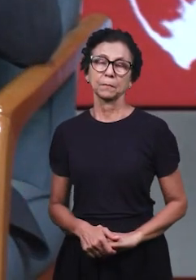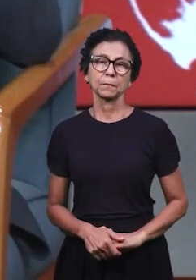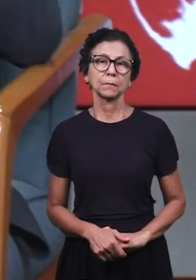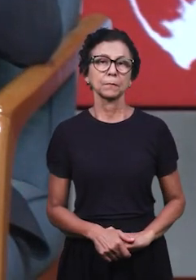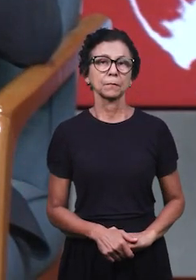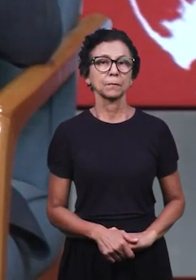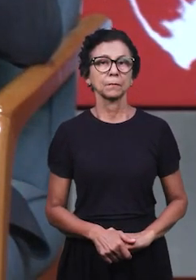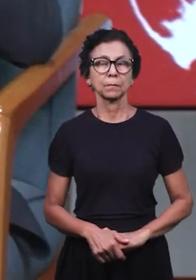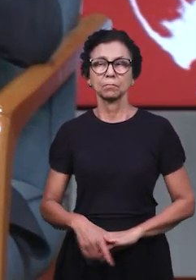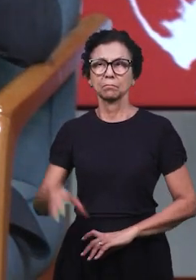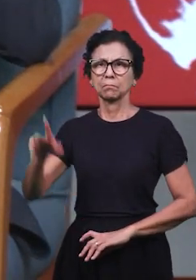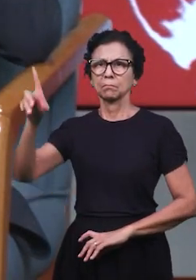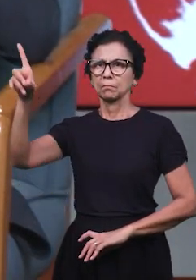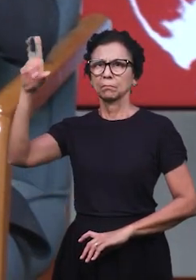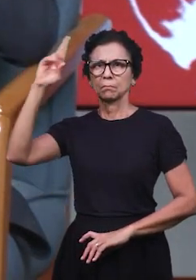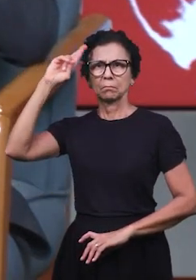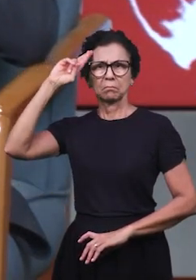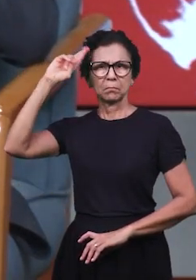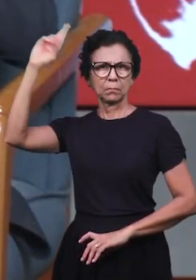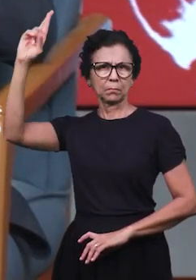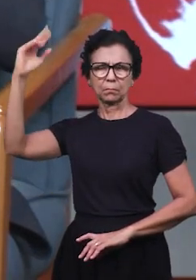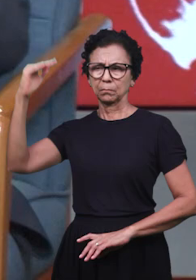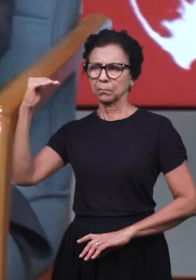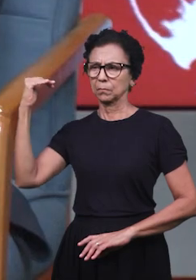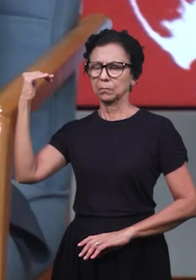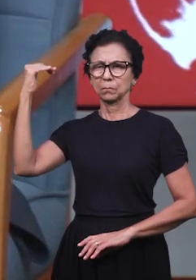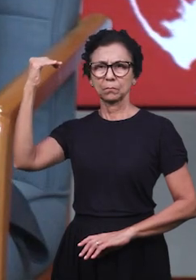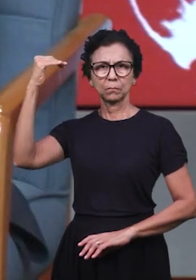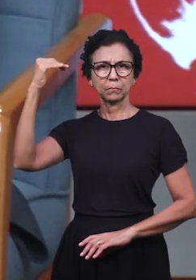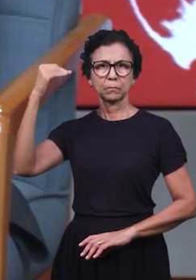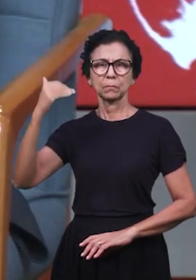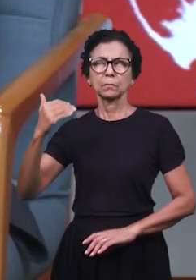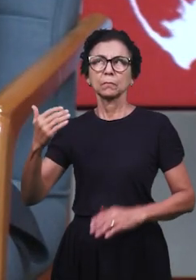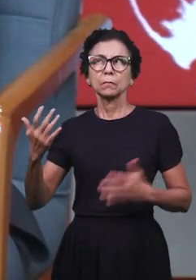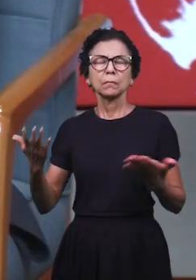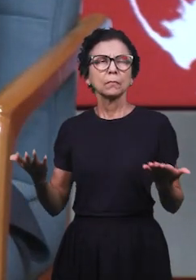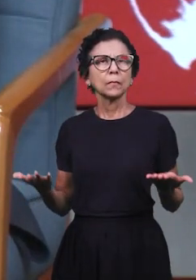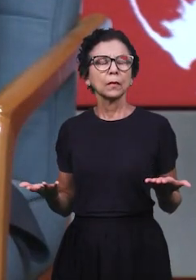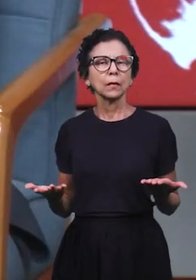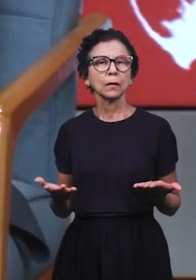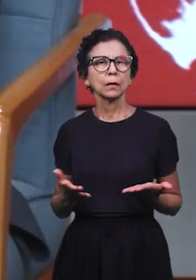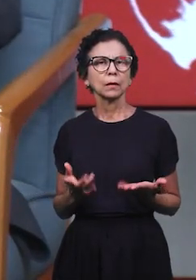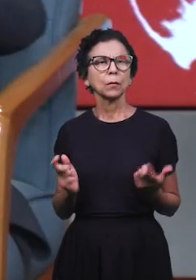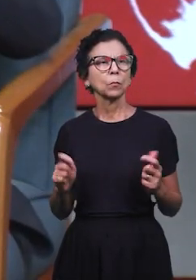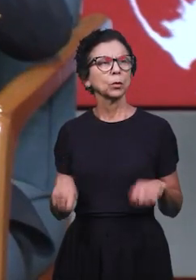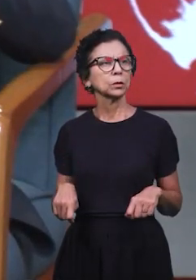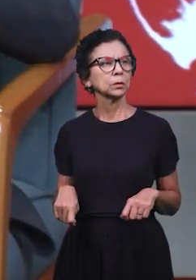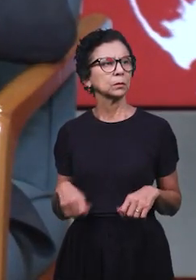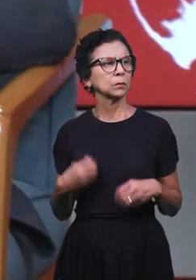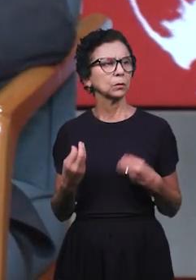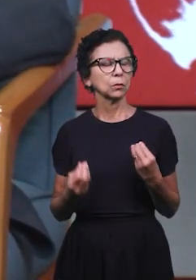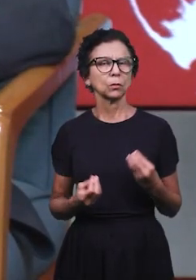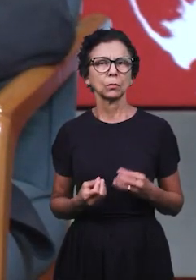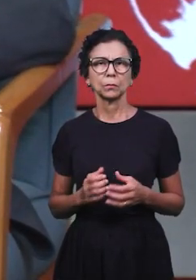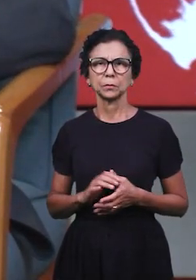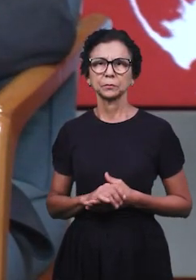Porque Ele é Senhor da palavra. Mas como é que isso pode acontecer? Eu já contei